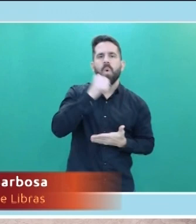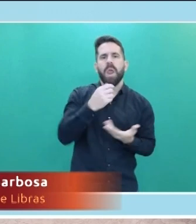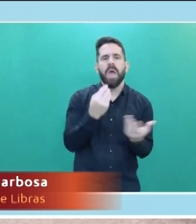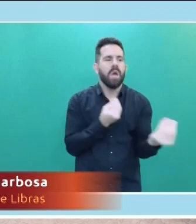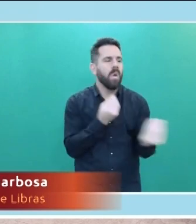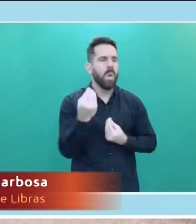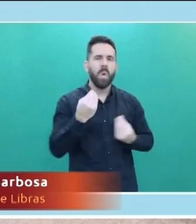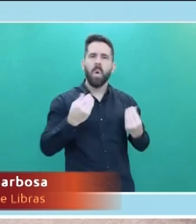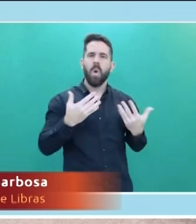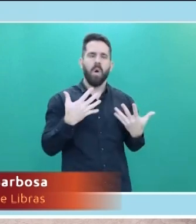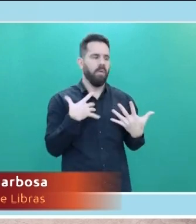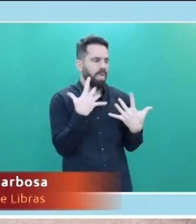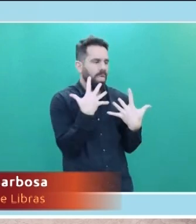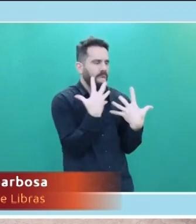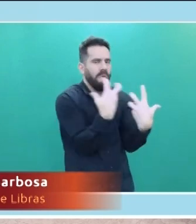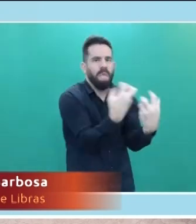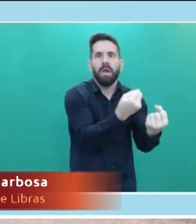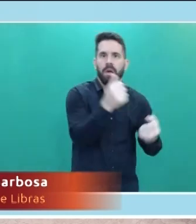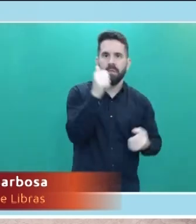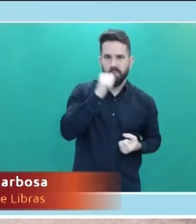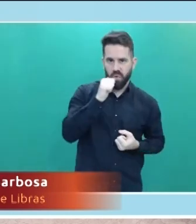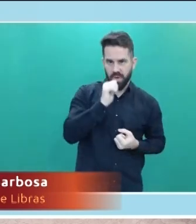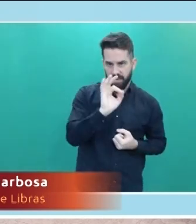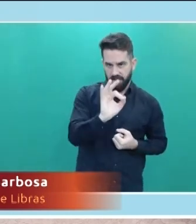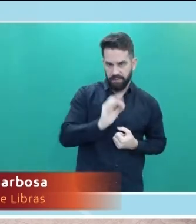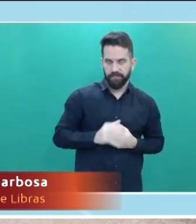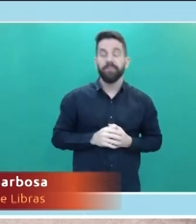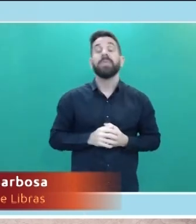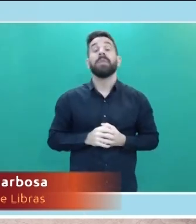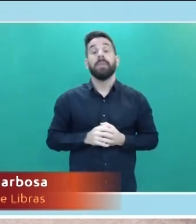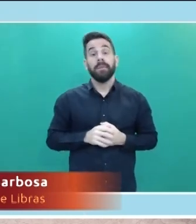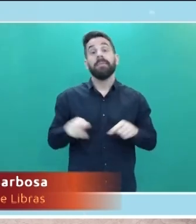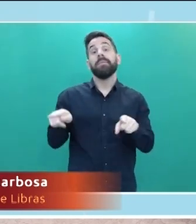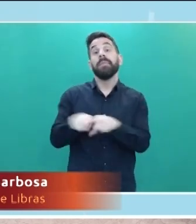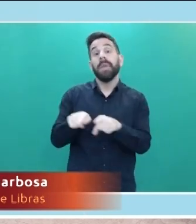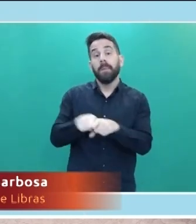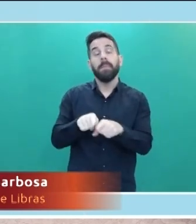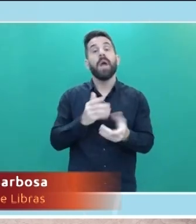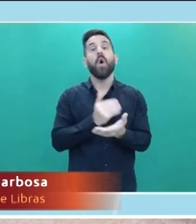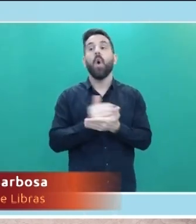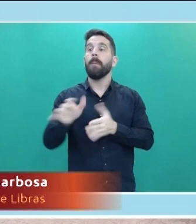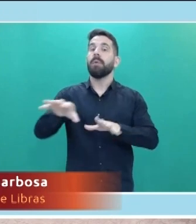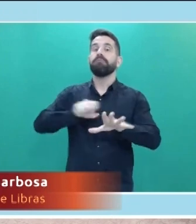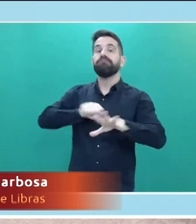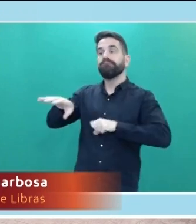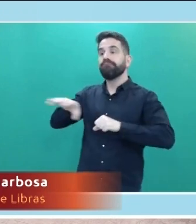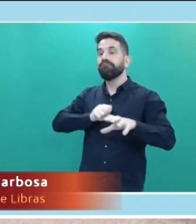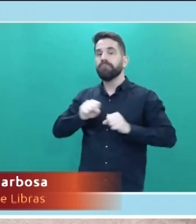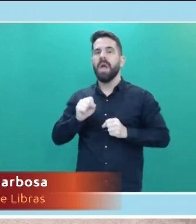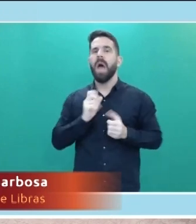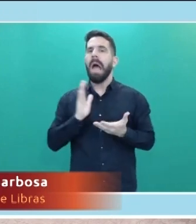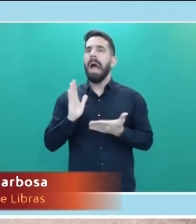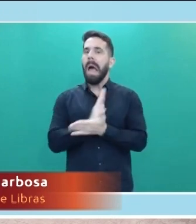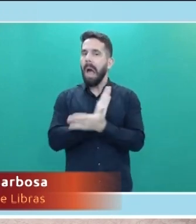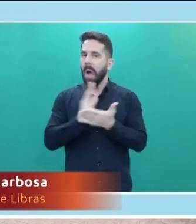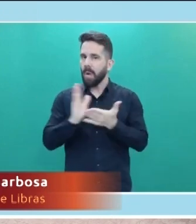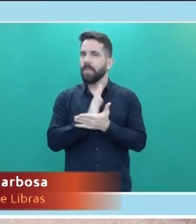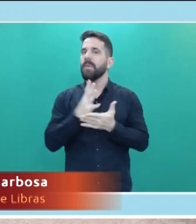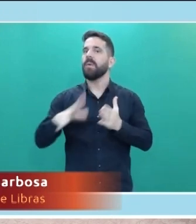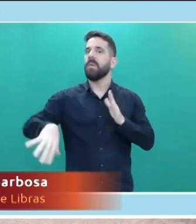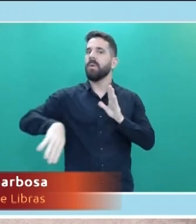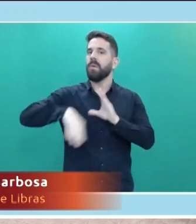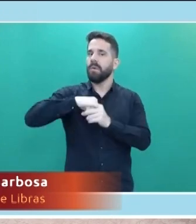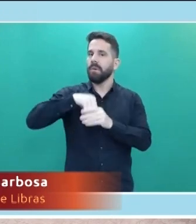sedução. Mas, ao longo do tempo, foram também incorporando teses de misoginia extrema, conceitos de